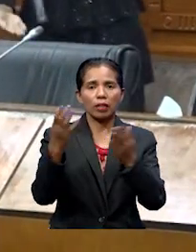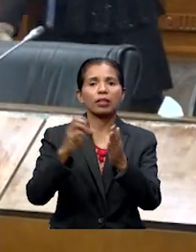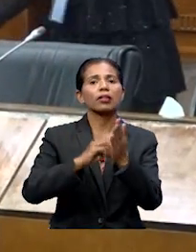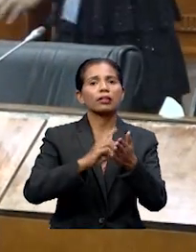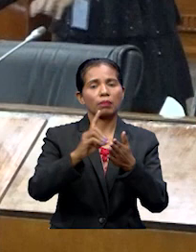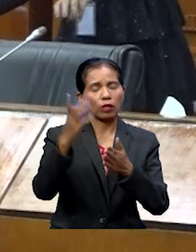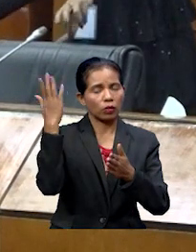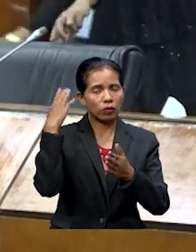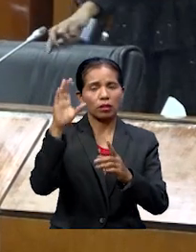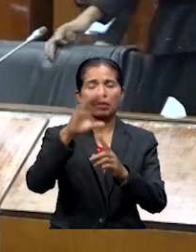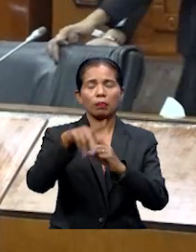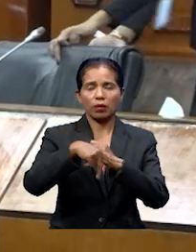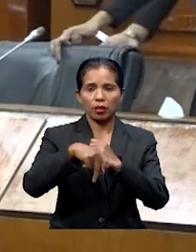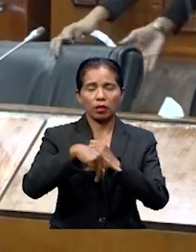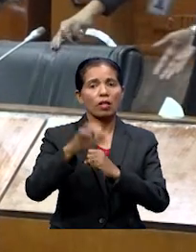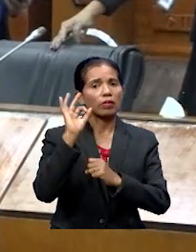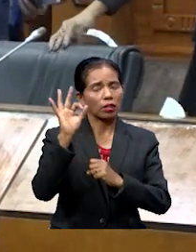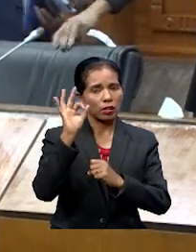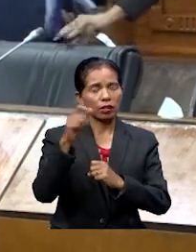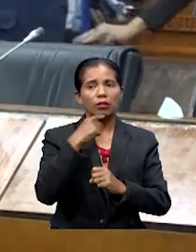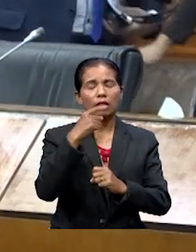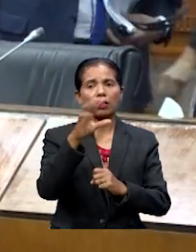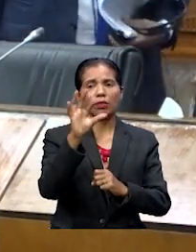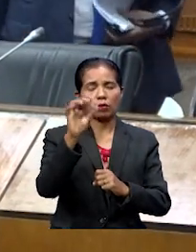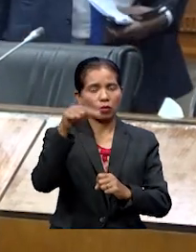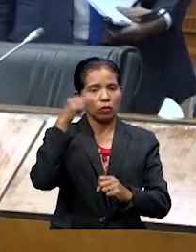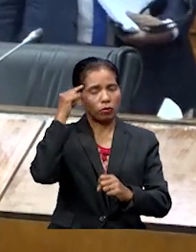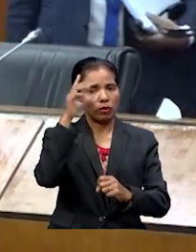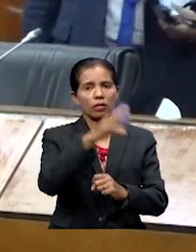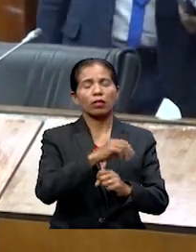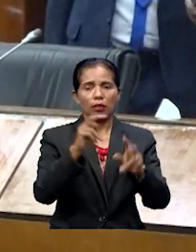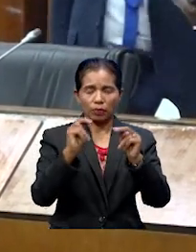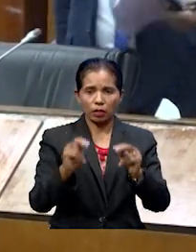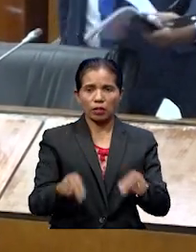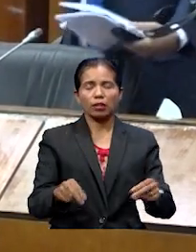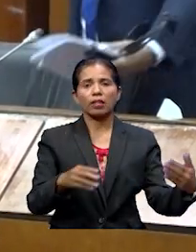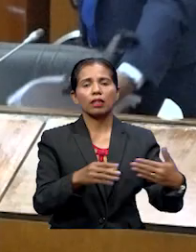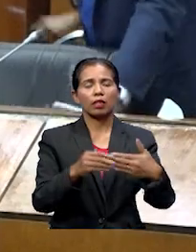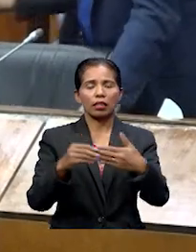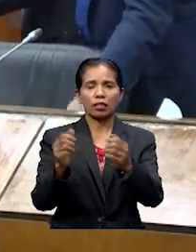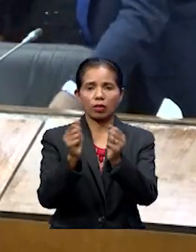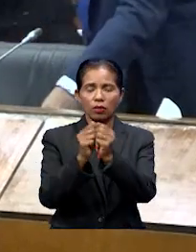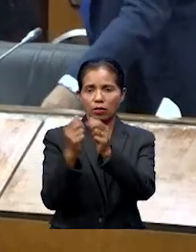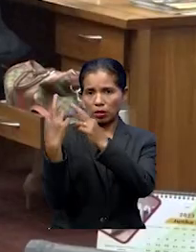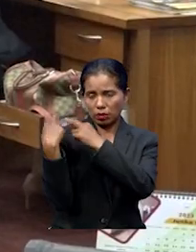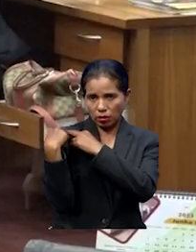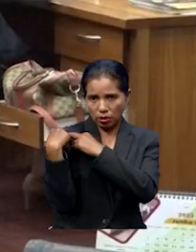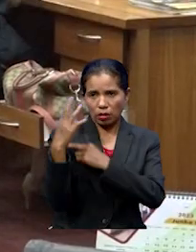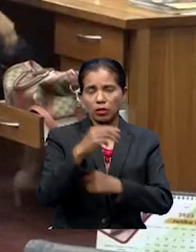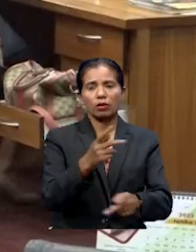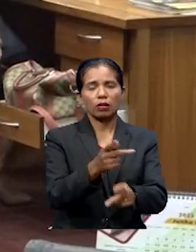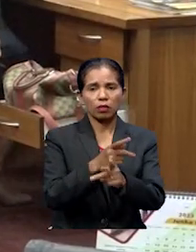bancara fretilinha nesse tuguter satetem, no governo constitucional precisa o com responsabilidade, no ne